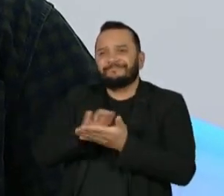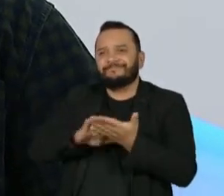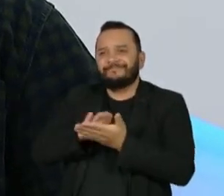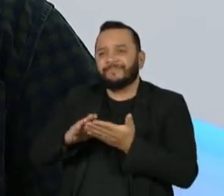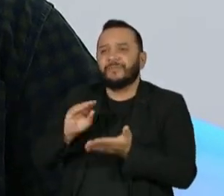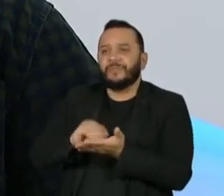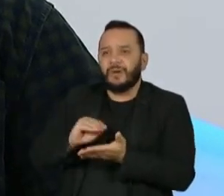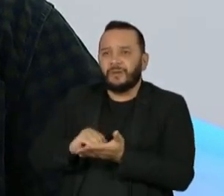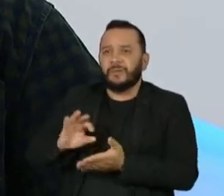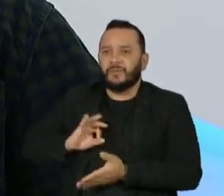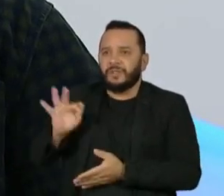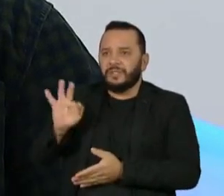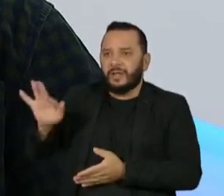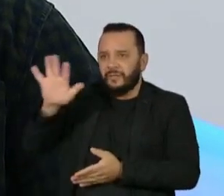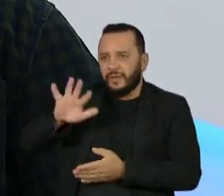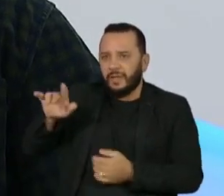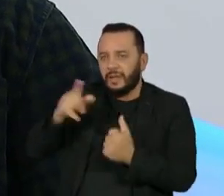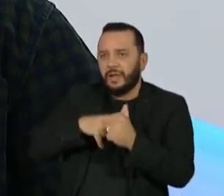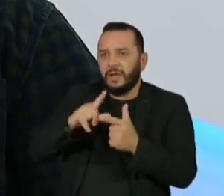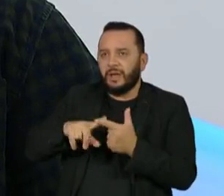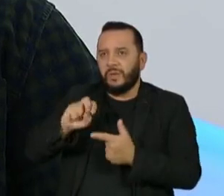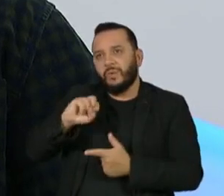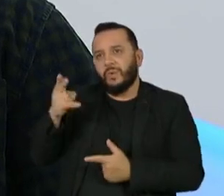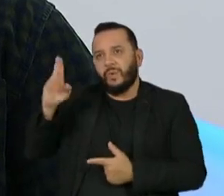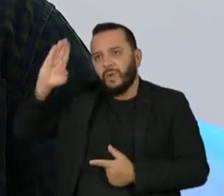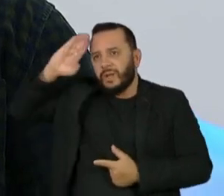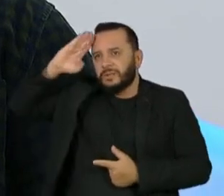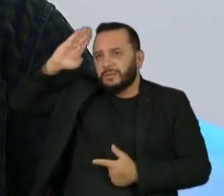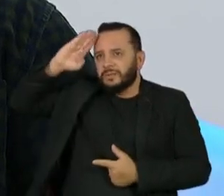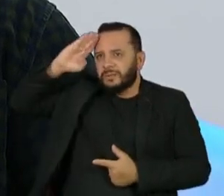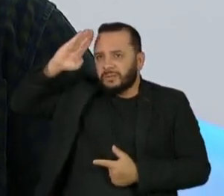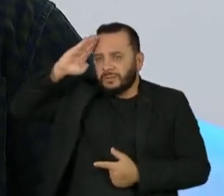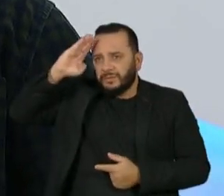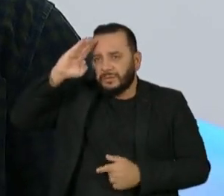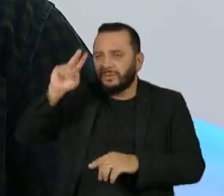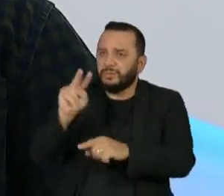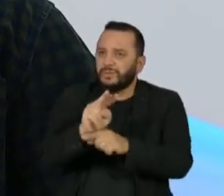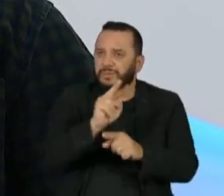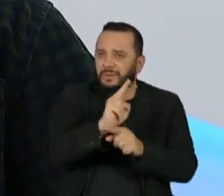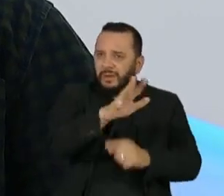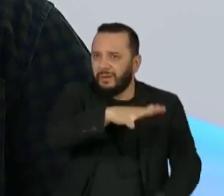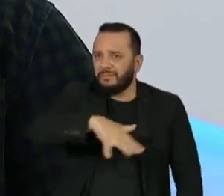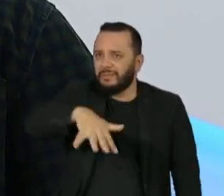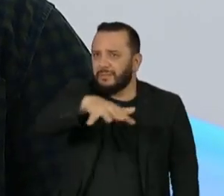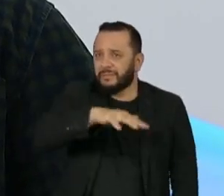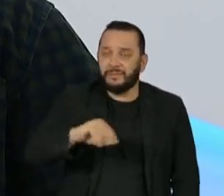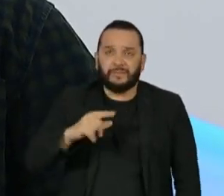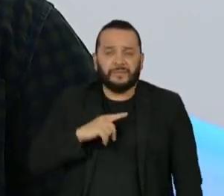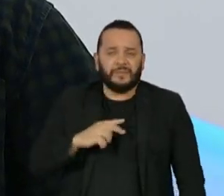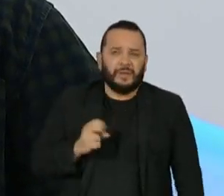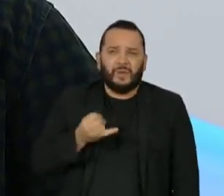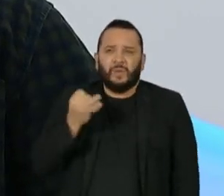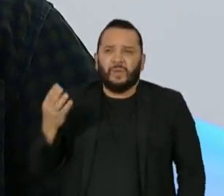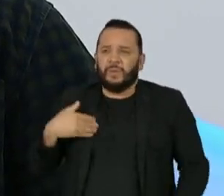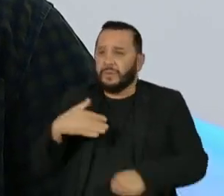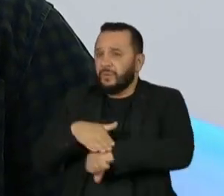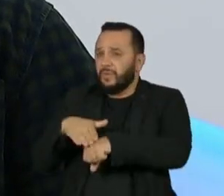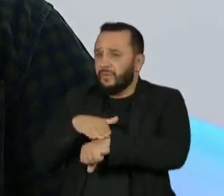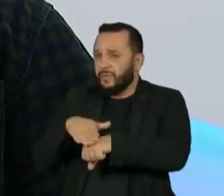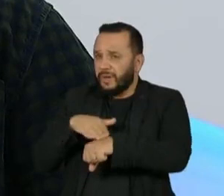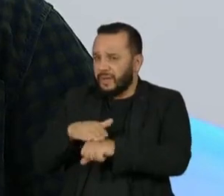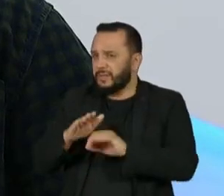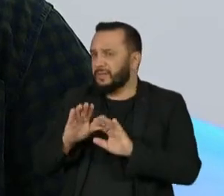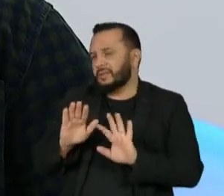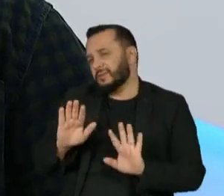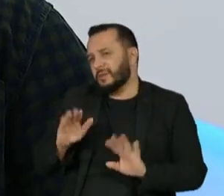não temos o exército atuando como nós esperávamos que acontecesse há algumas conversações ainda no âmbito do